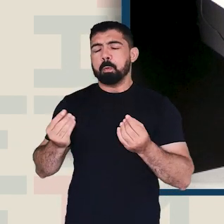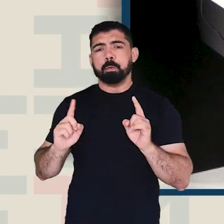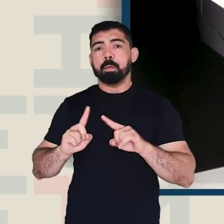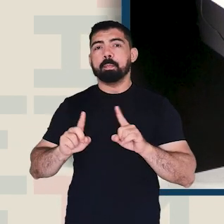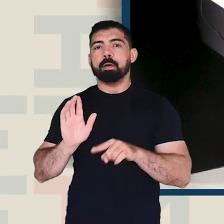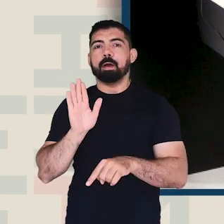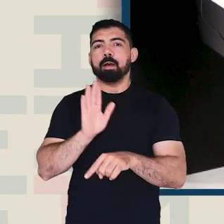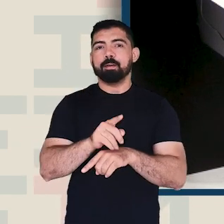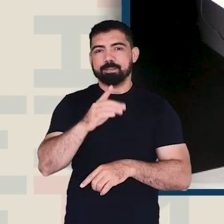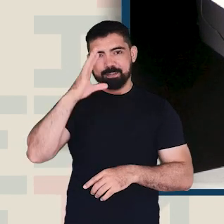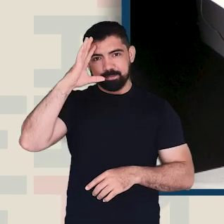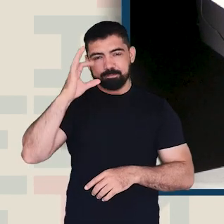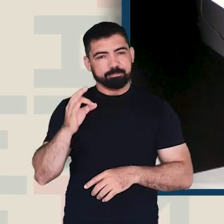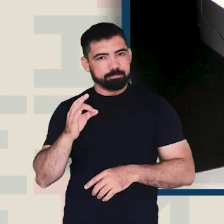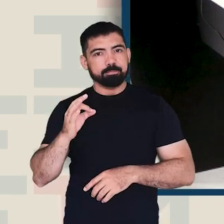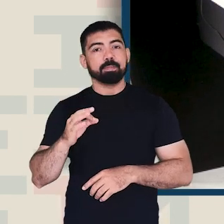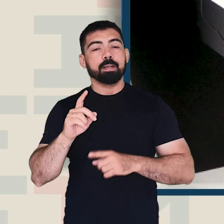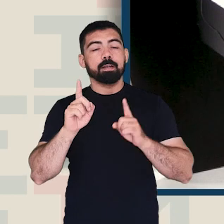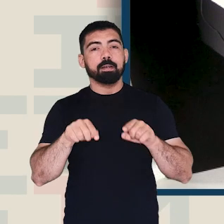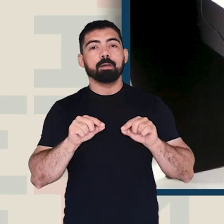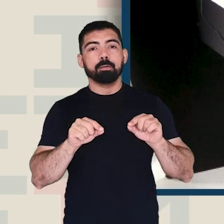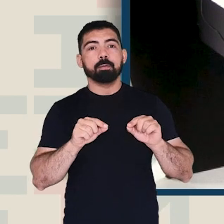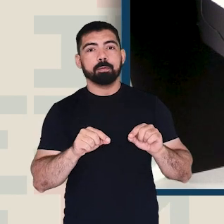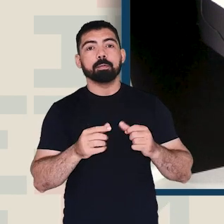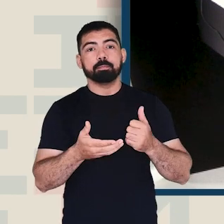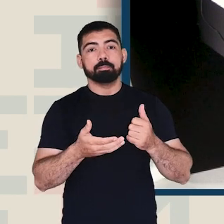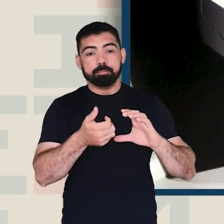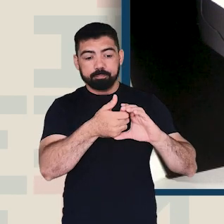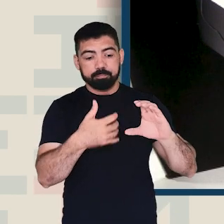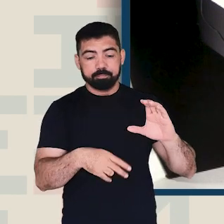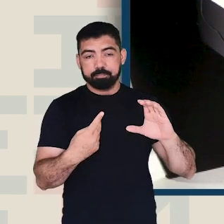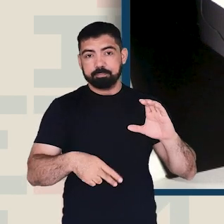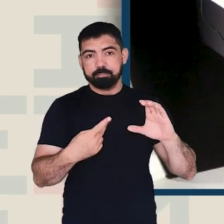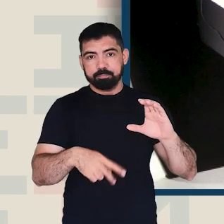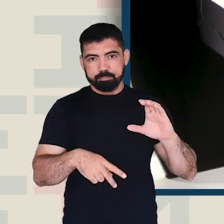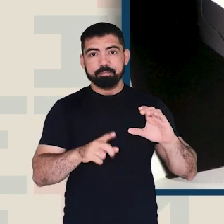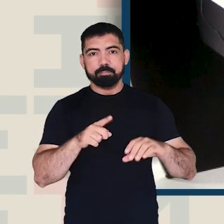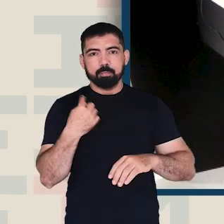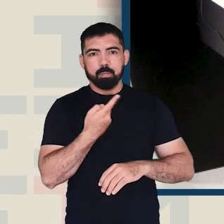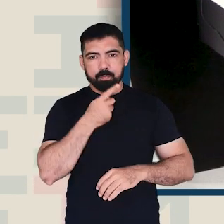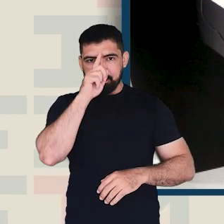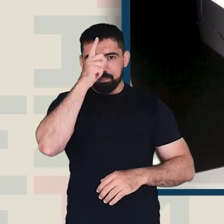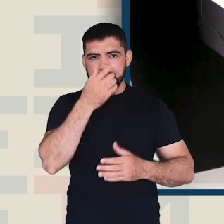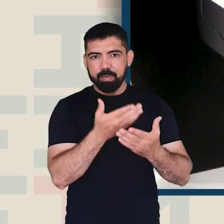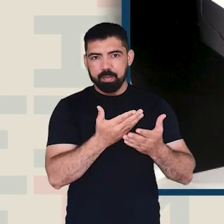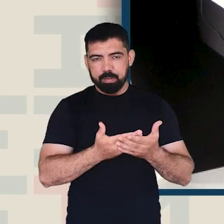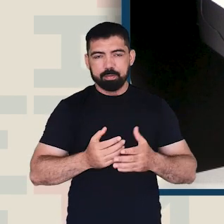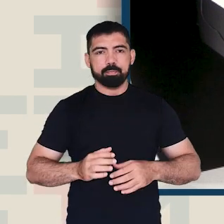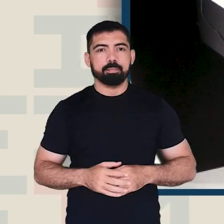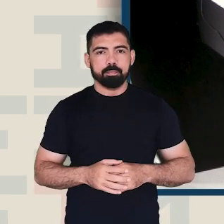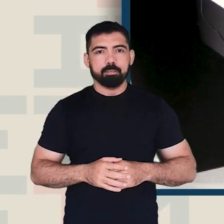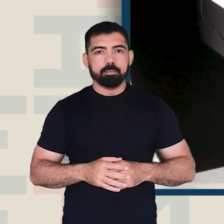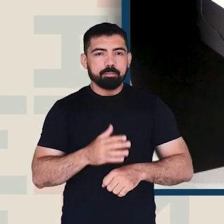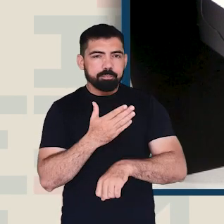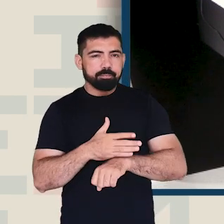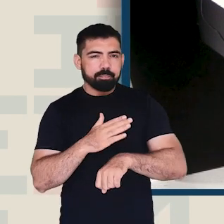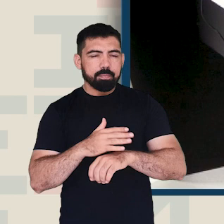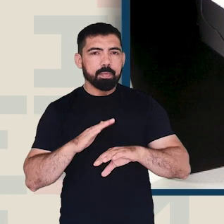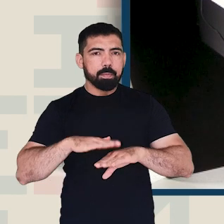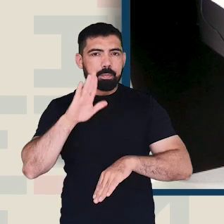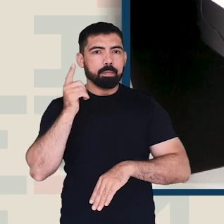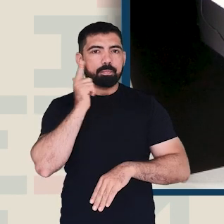a compreender que esse é o princípio aqui da nossa ideia de aula, ser o mais prático